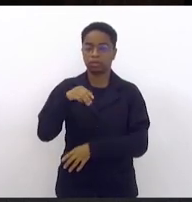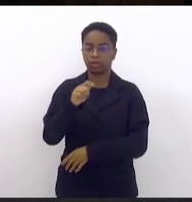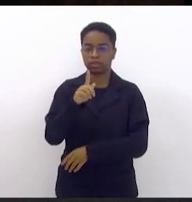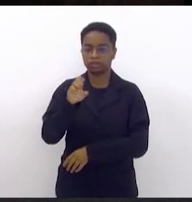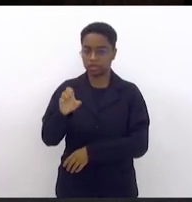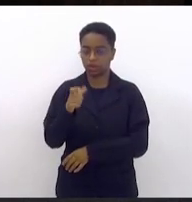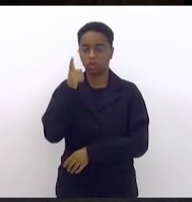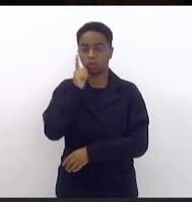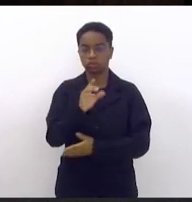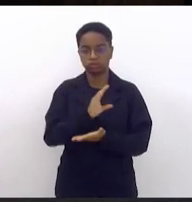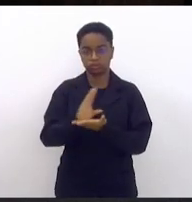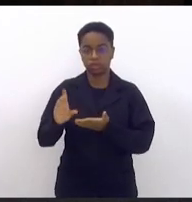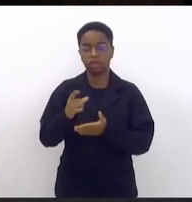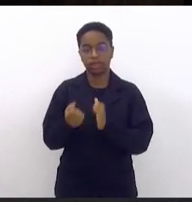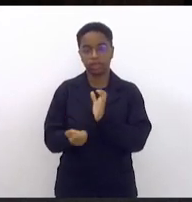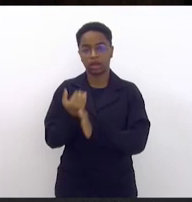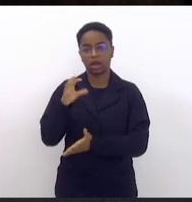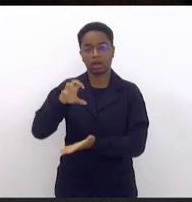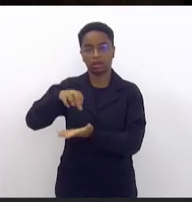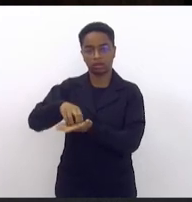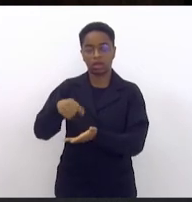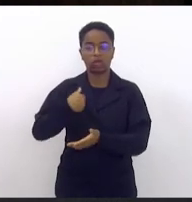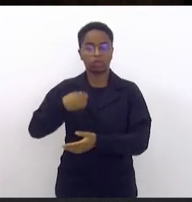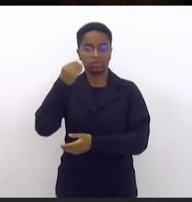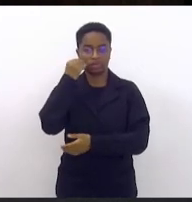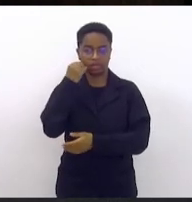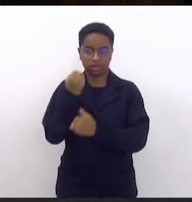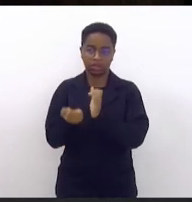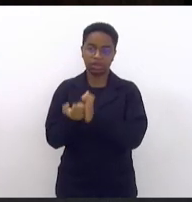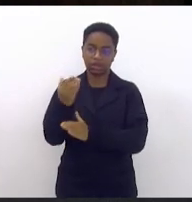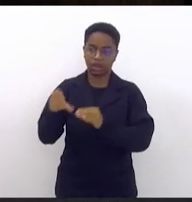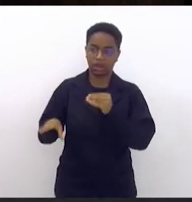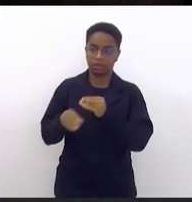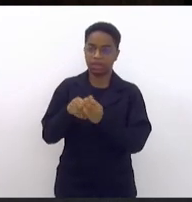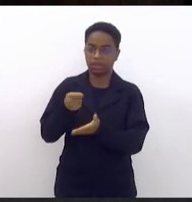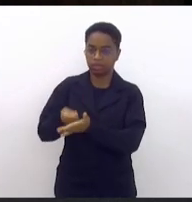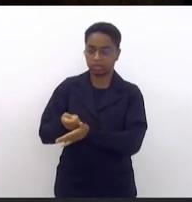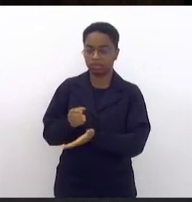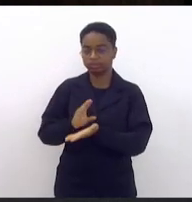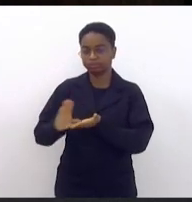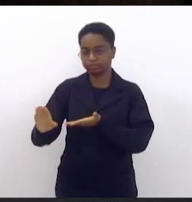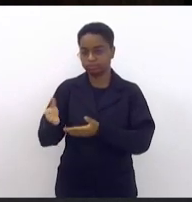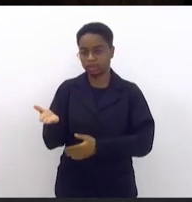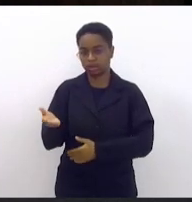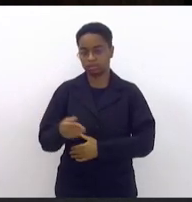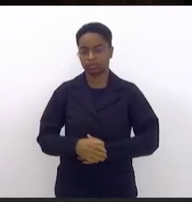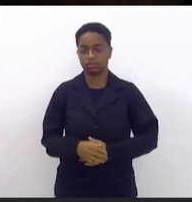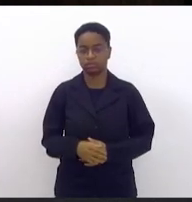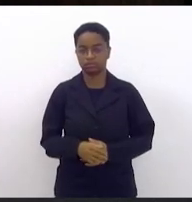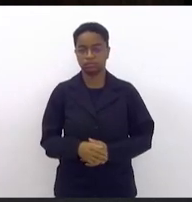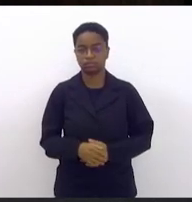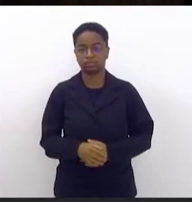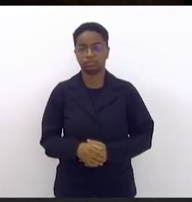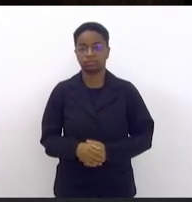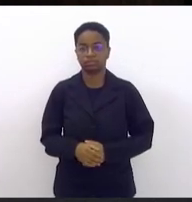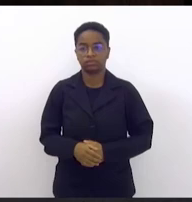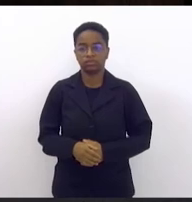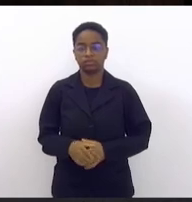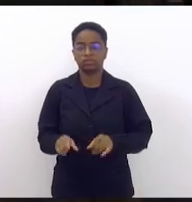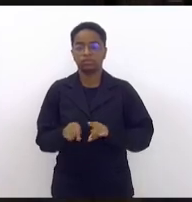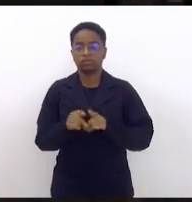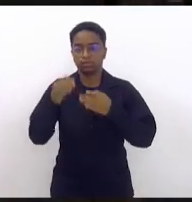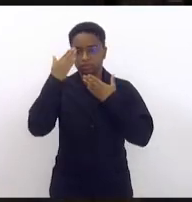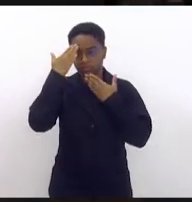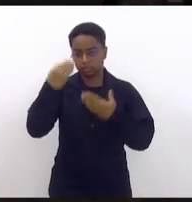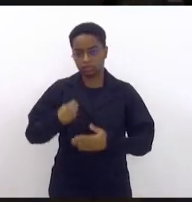contemplado com uma unidade vou tentar fazer uma Emenda em positiva nesse sentido agradecer a